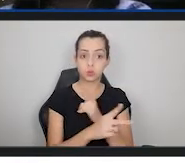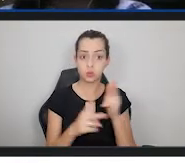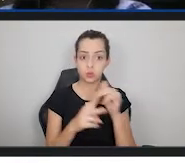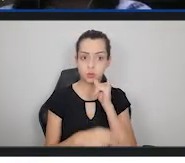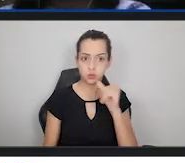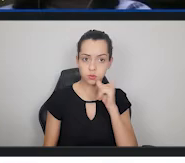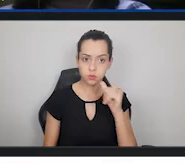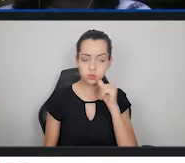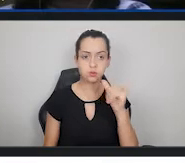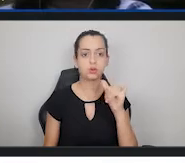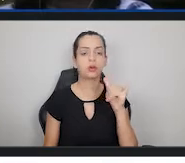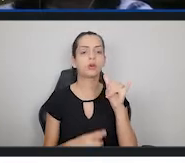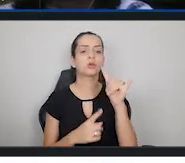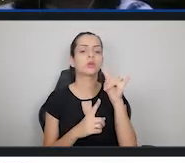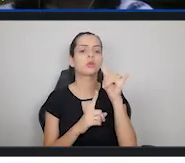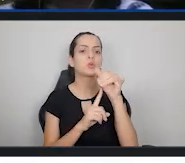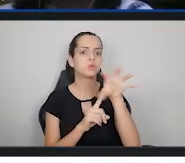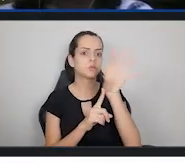termoelétricas 15%.